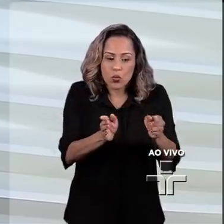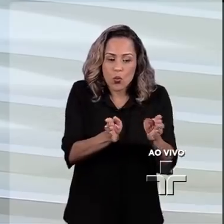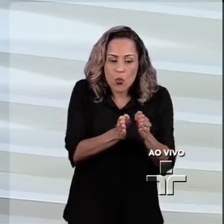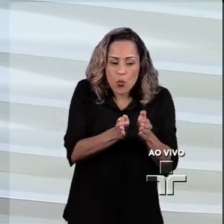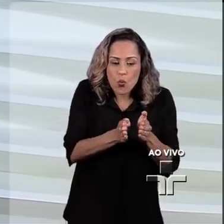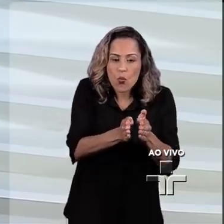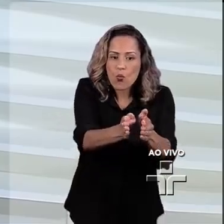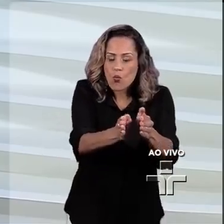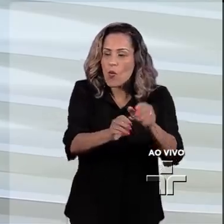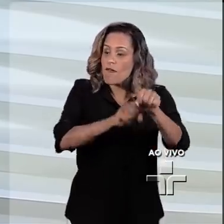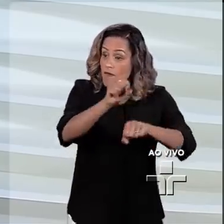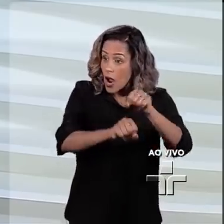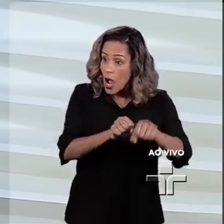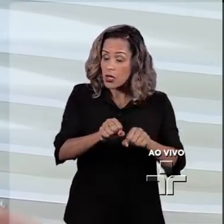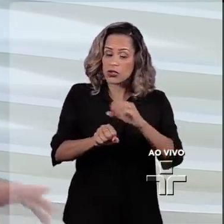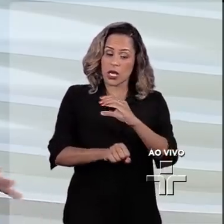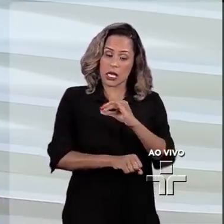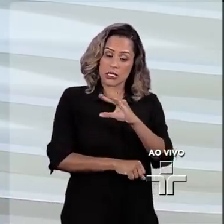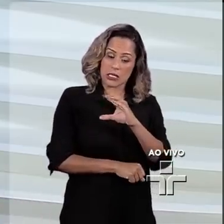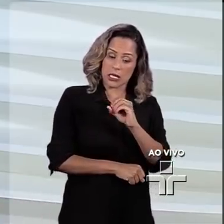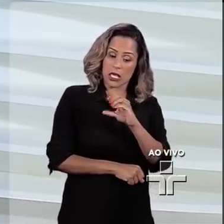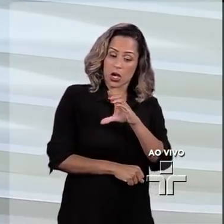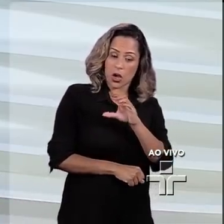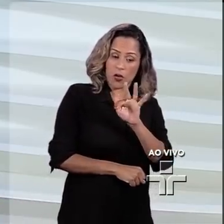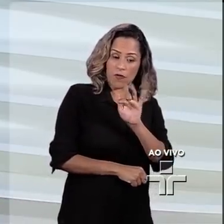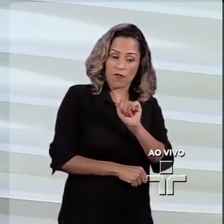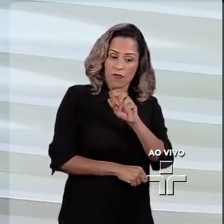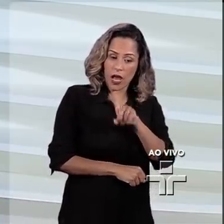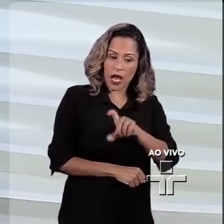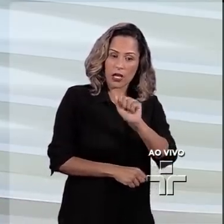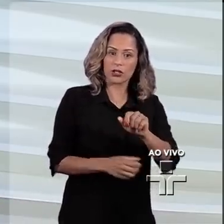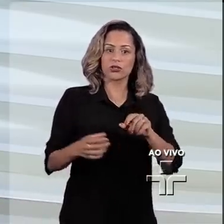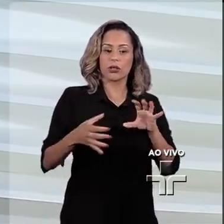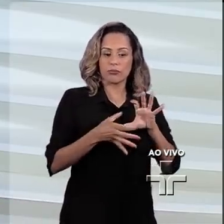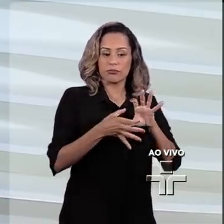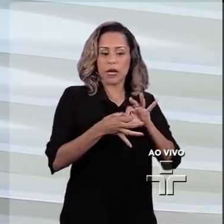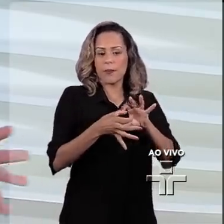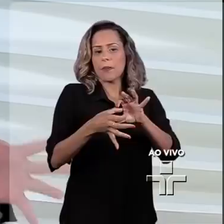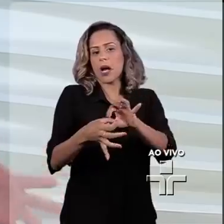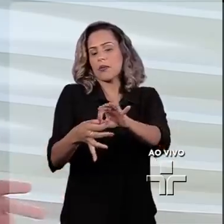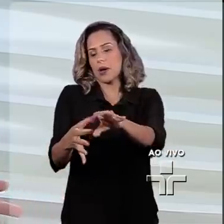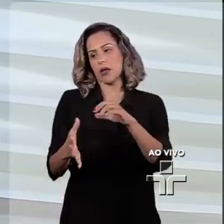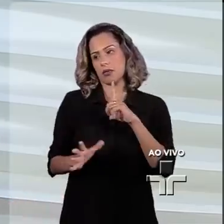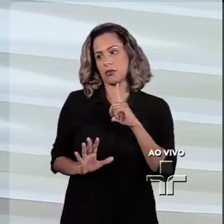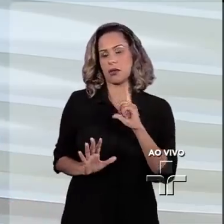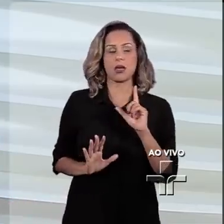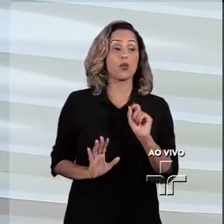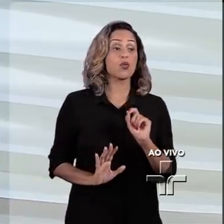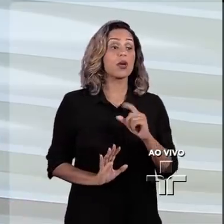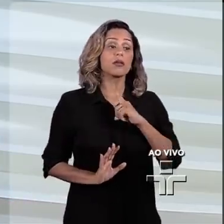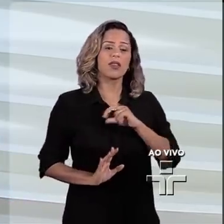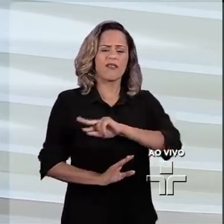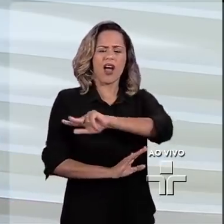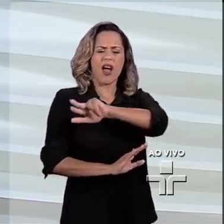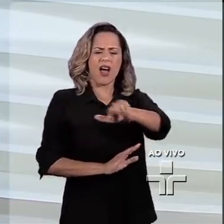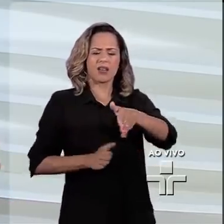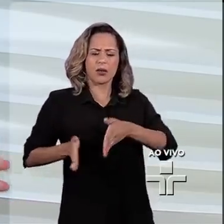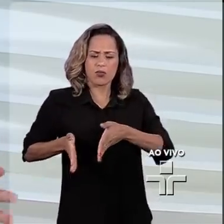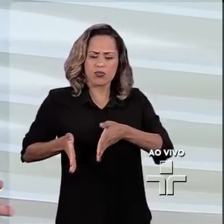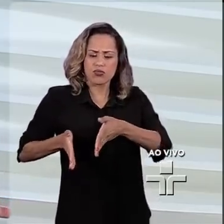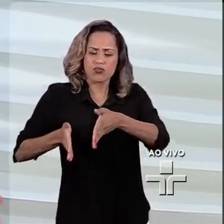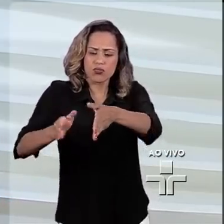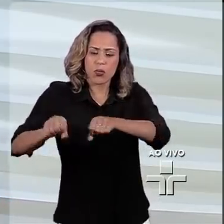e, em especial, dando conexão ao que já existe. Você tem muita ciclovia na cidade de São Paulo que